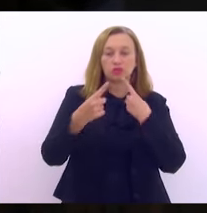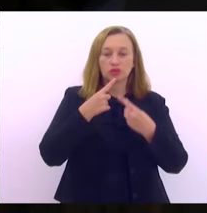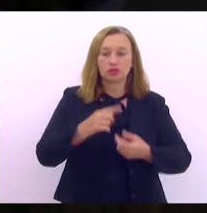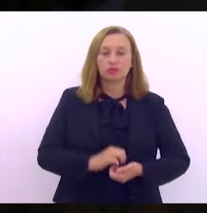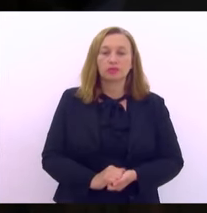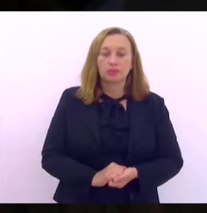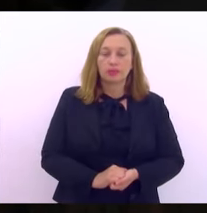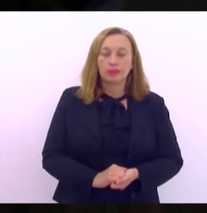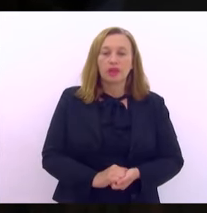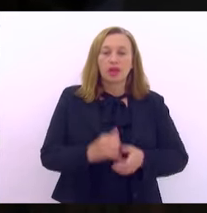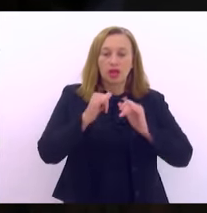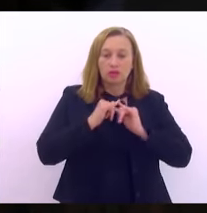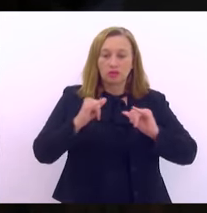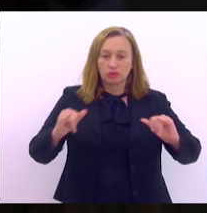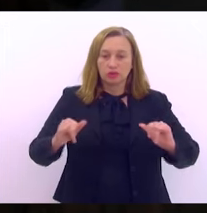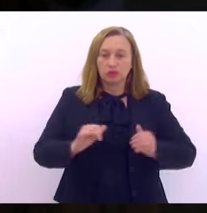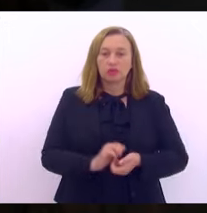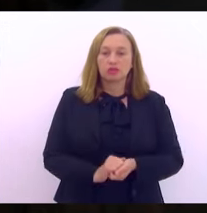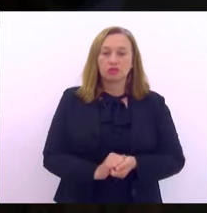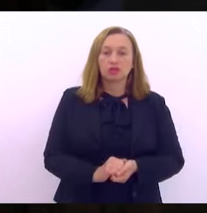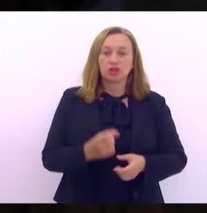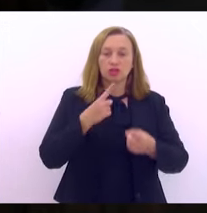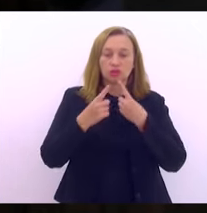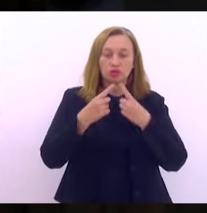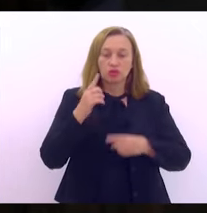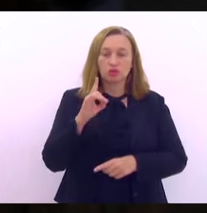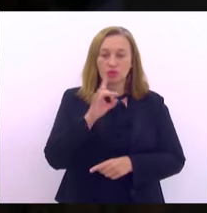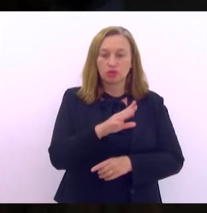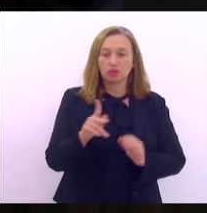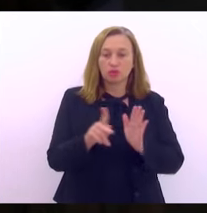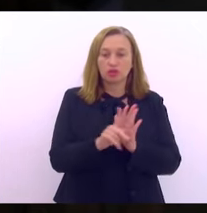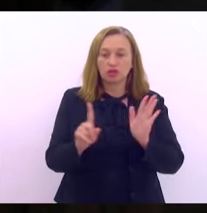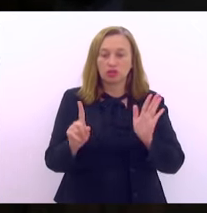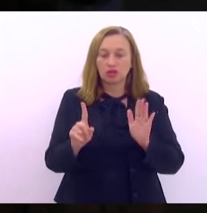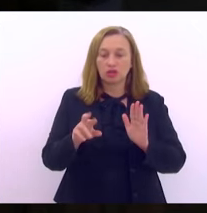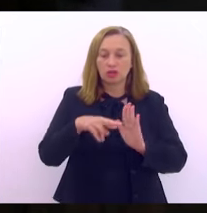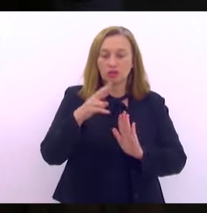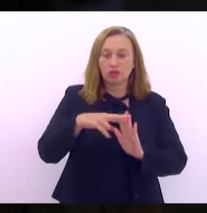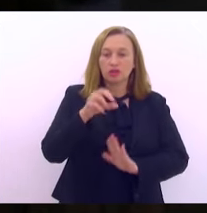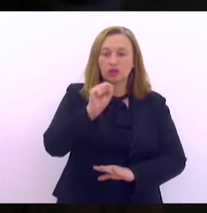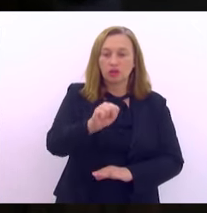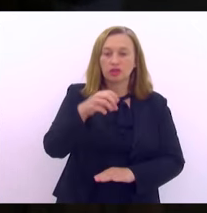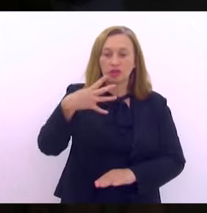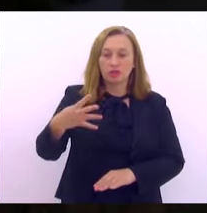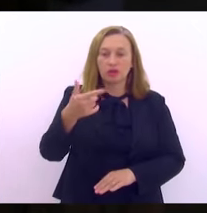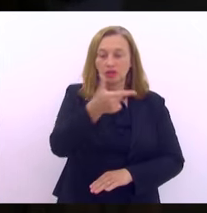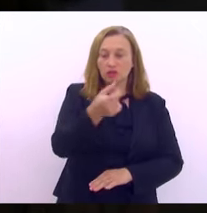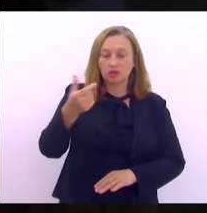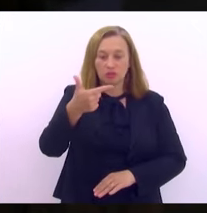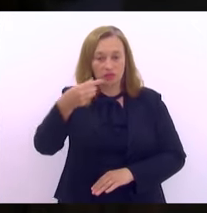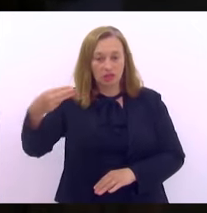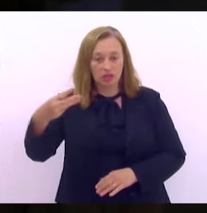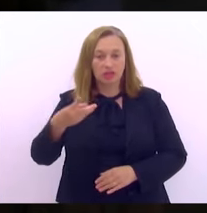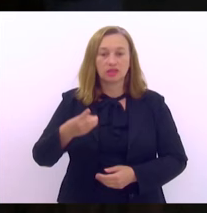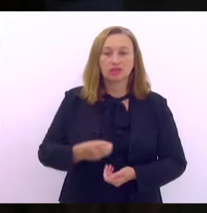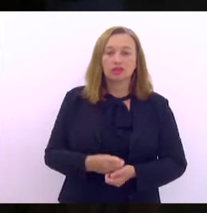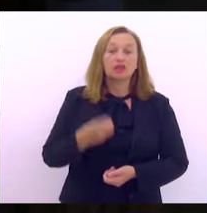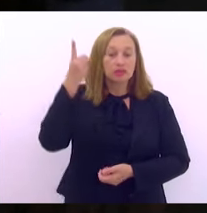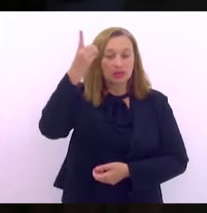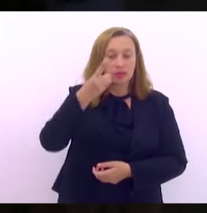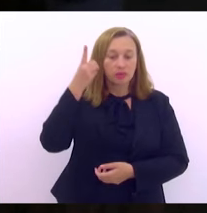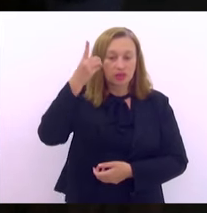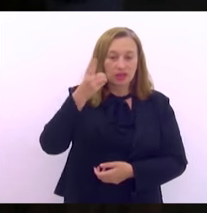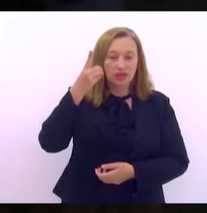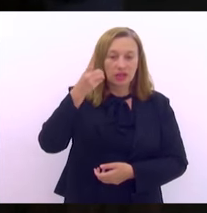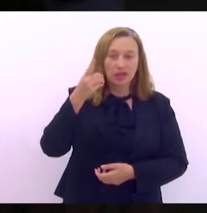segunda. Anuncio, em discussão única, projeto de resolução número 84/2023, de autoria